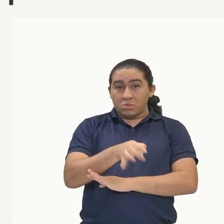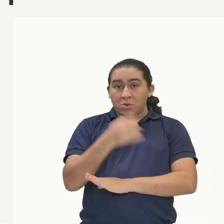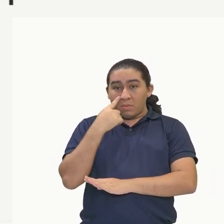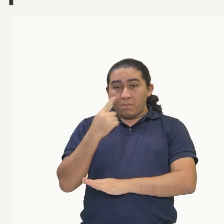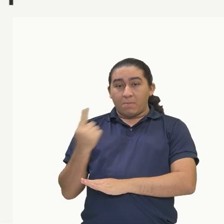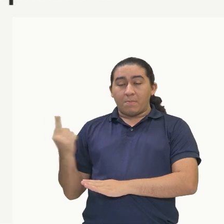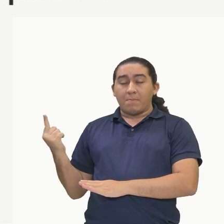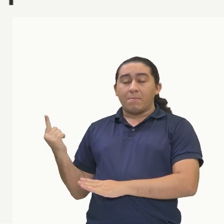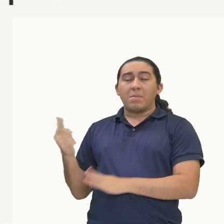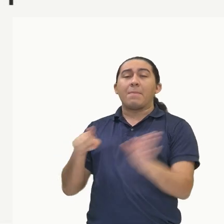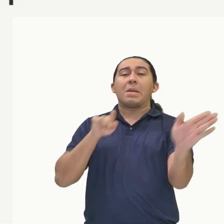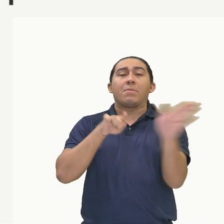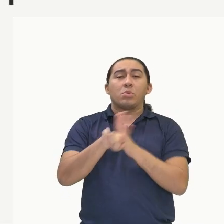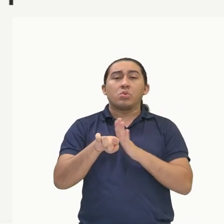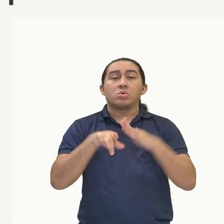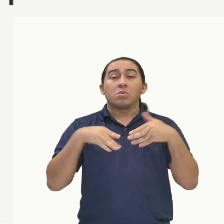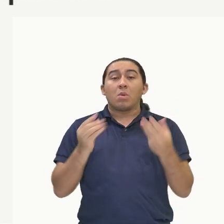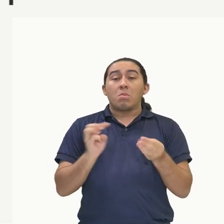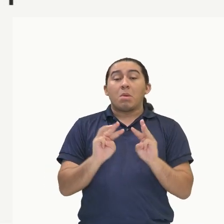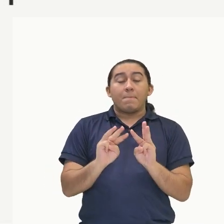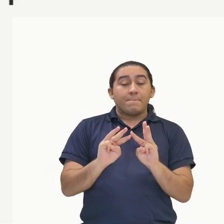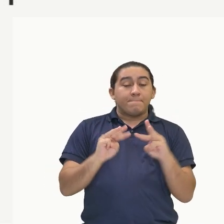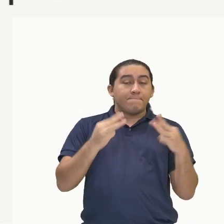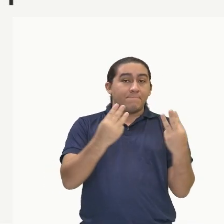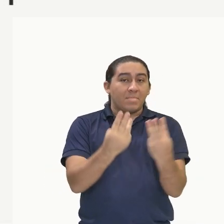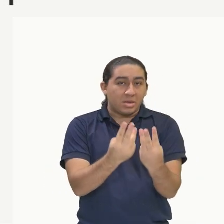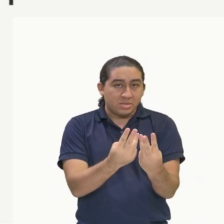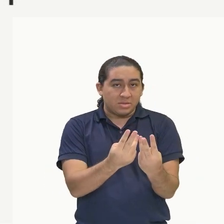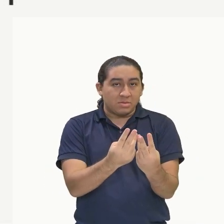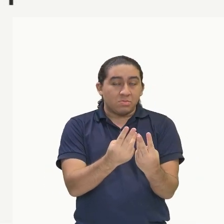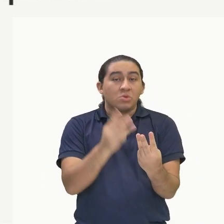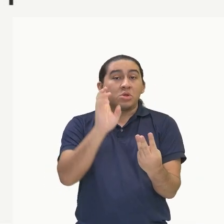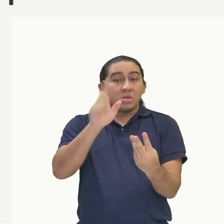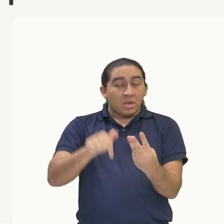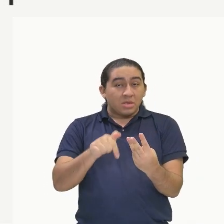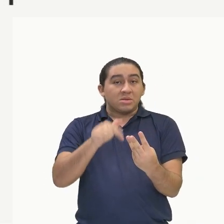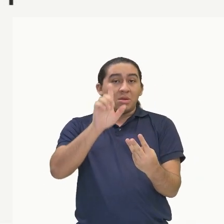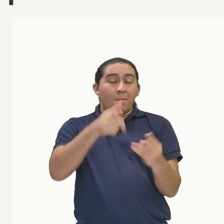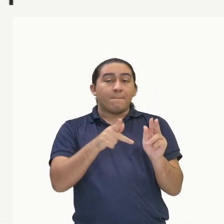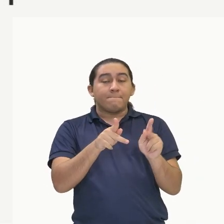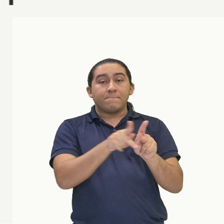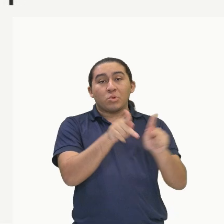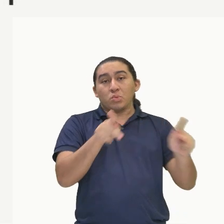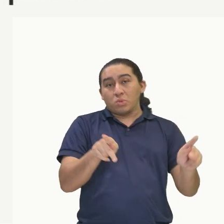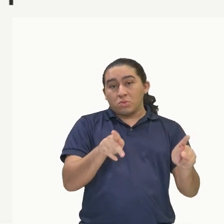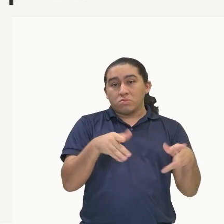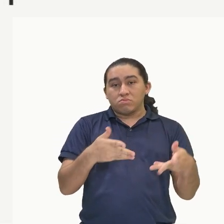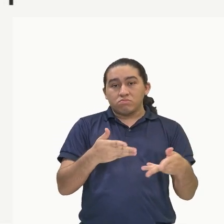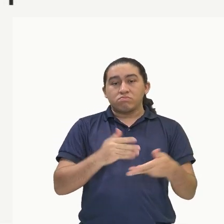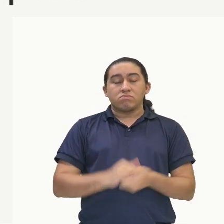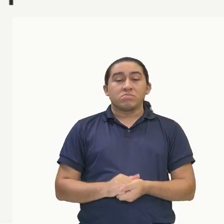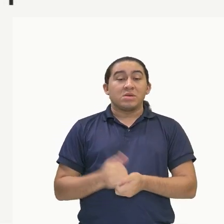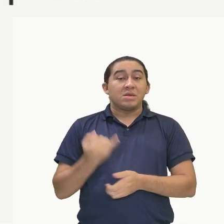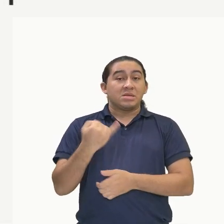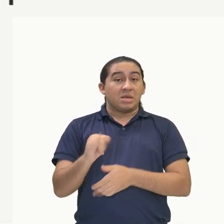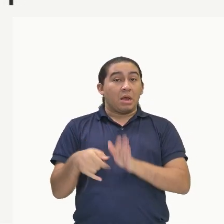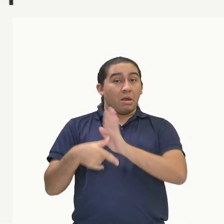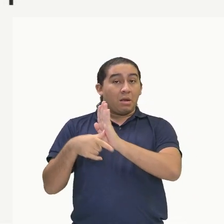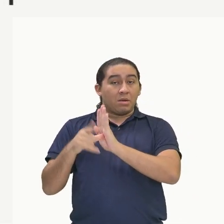ele te pergunta, qual é a massa do óxido de ferro formado? Então, se antes da